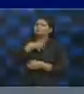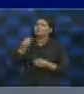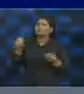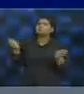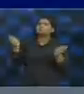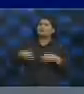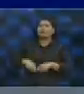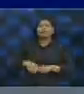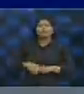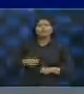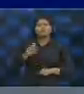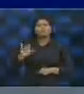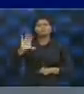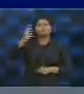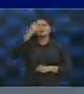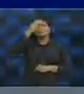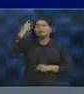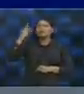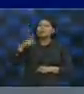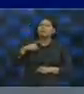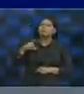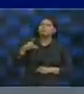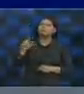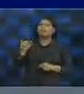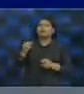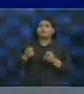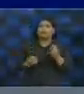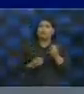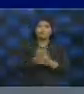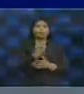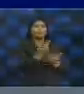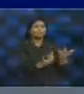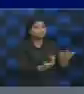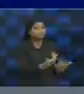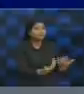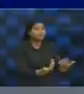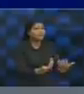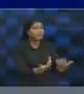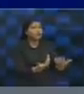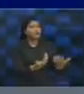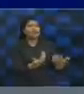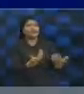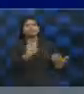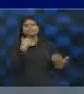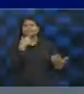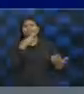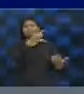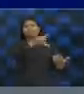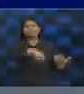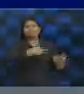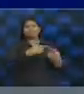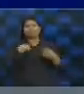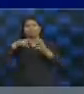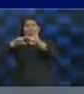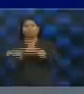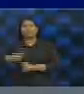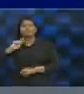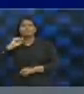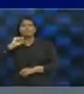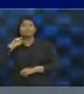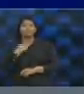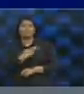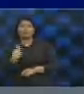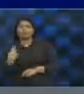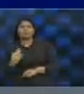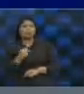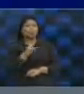uma mãe de família que vai comprar um fogão no crediário e não consegue, por uma mãe que acabou de ter seu filho, quer comprar um carrinho de bebê e não consegue.